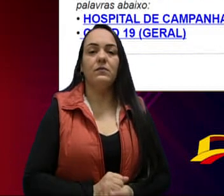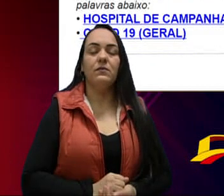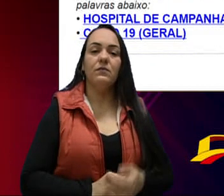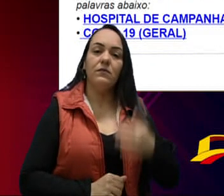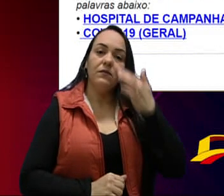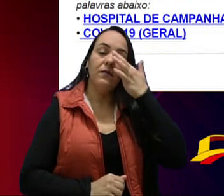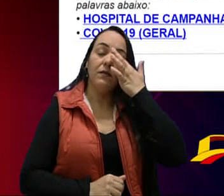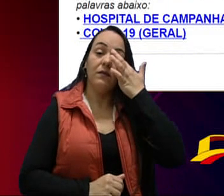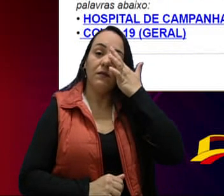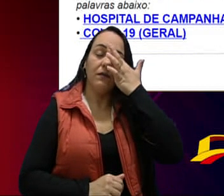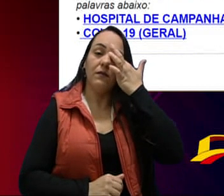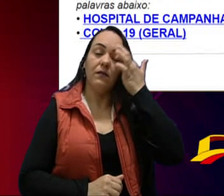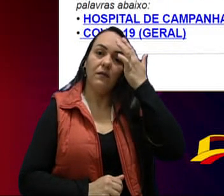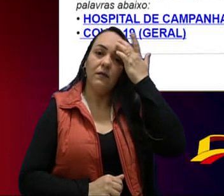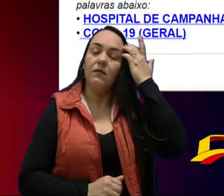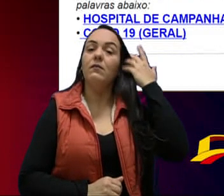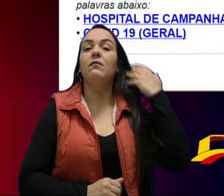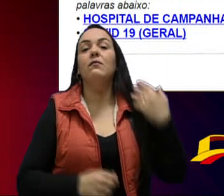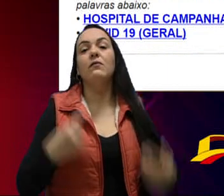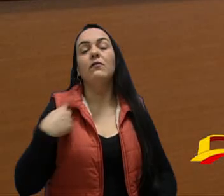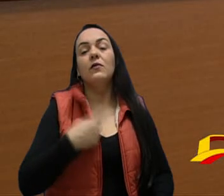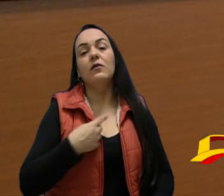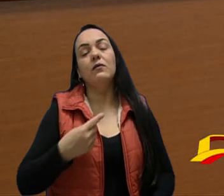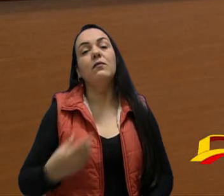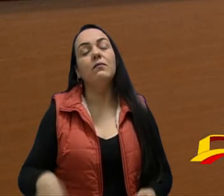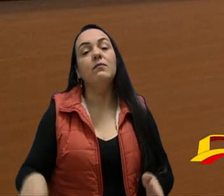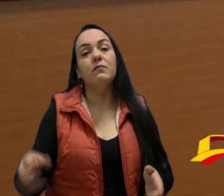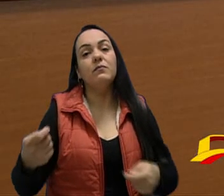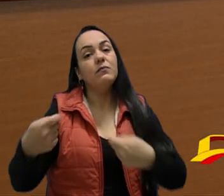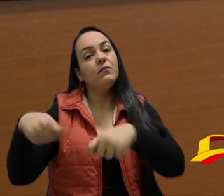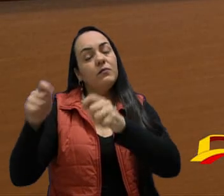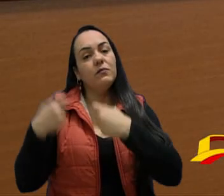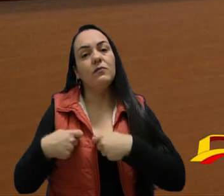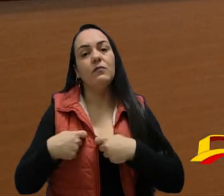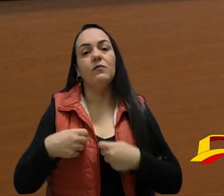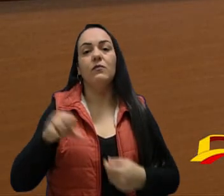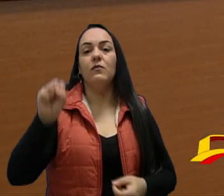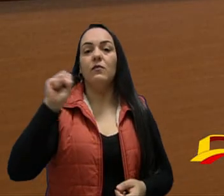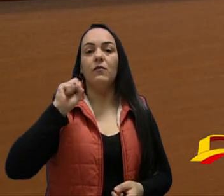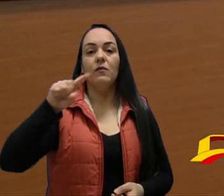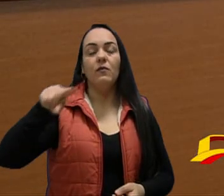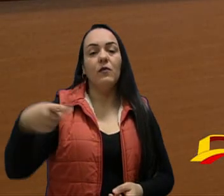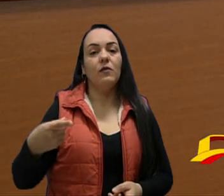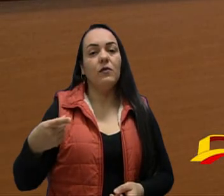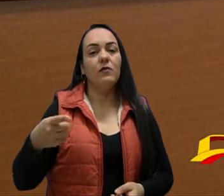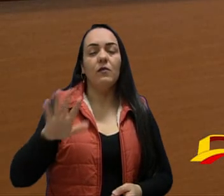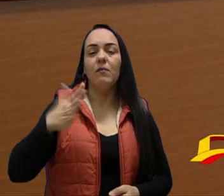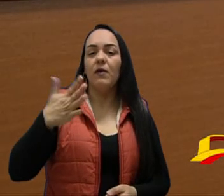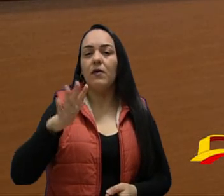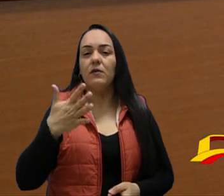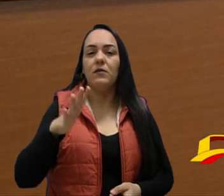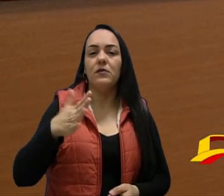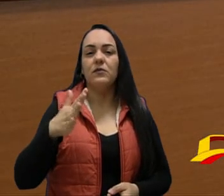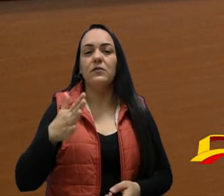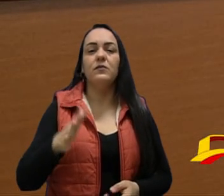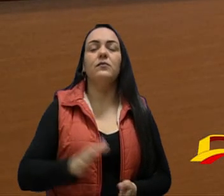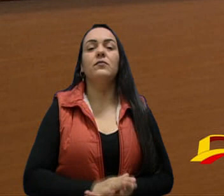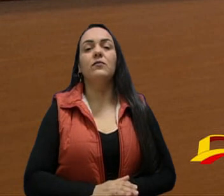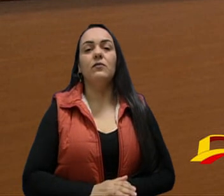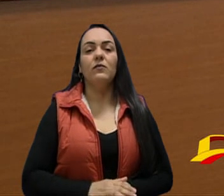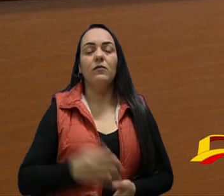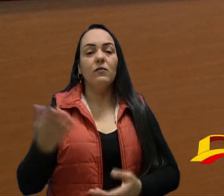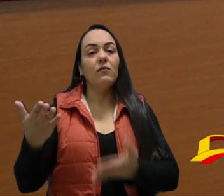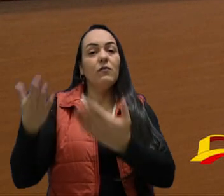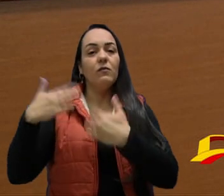oi pode falar alguma coisa doutor vai estar na recebemos inicialmente 8 milhões aproximada 8 milhões alguma coisa